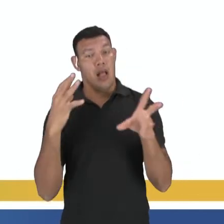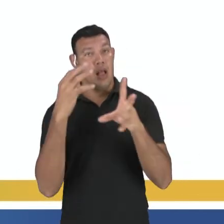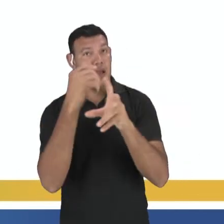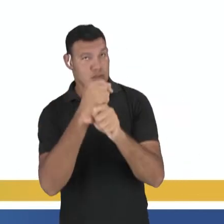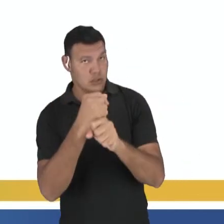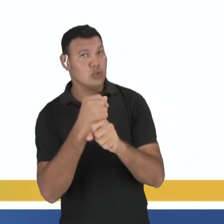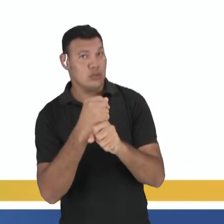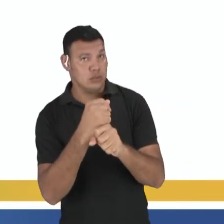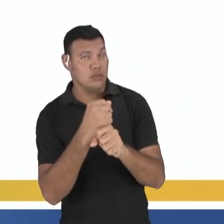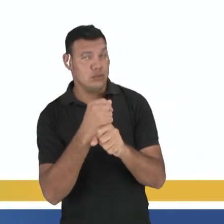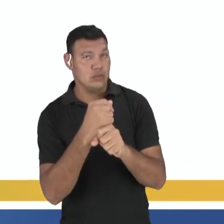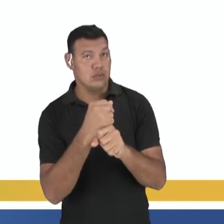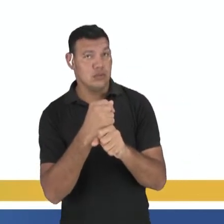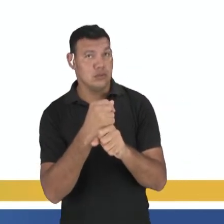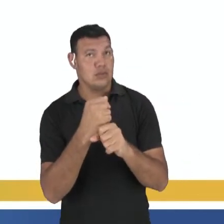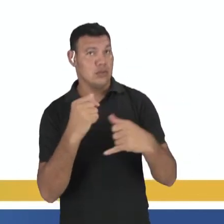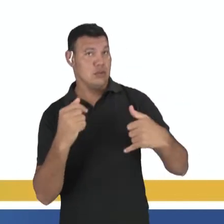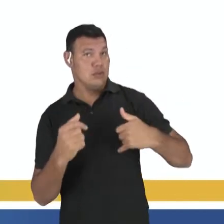das